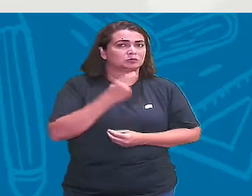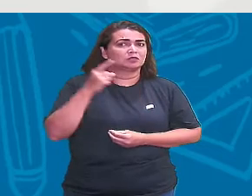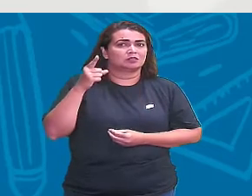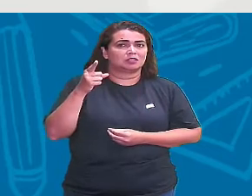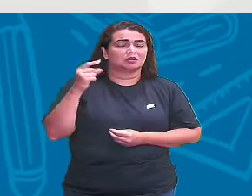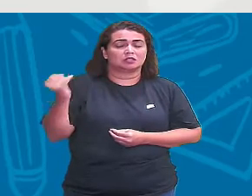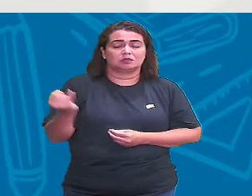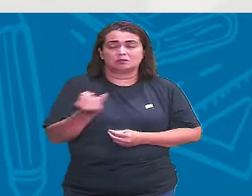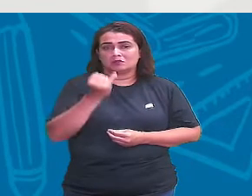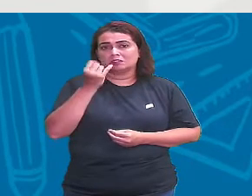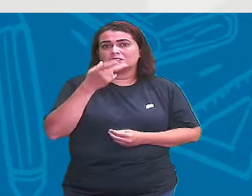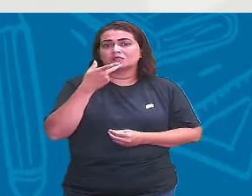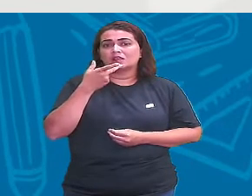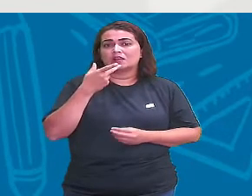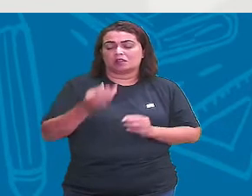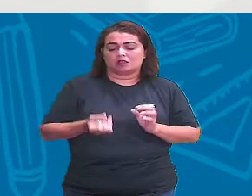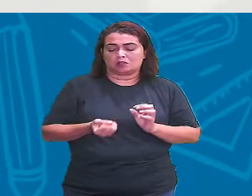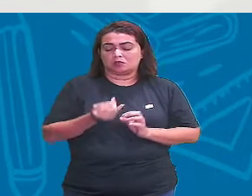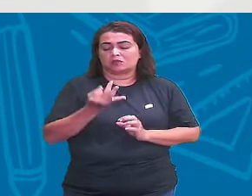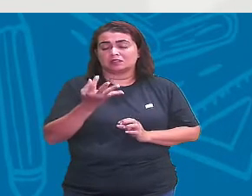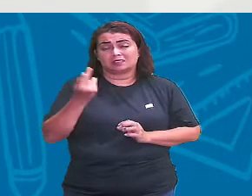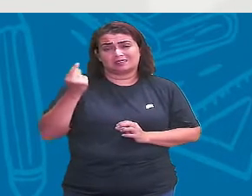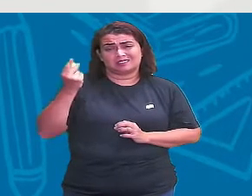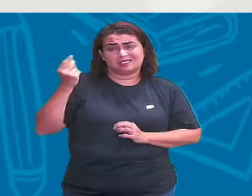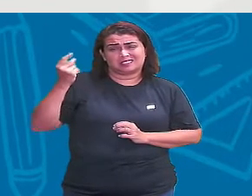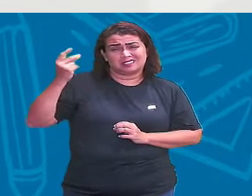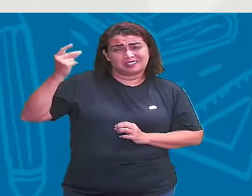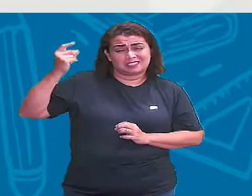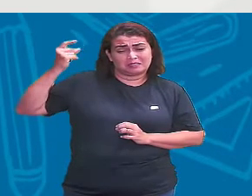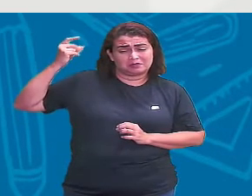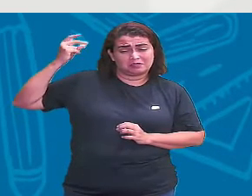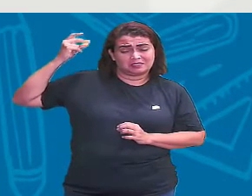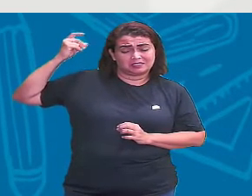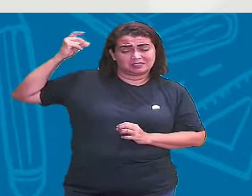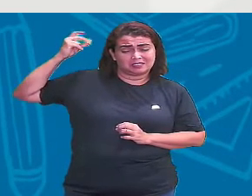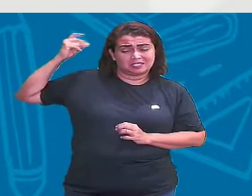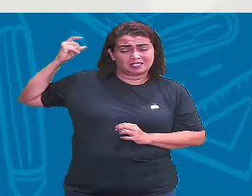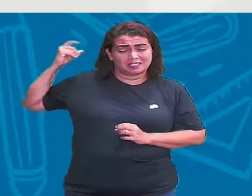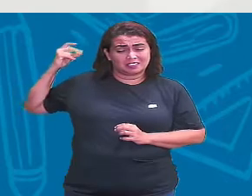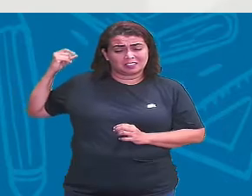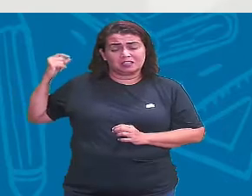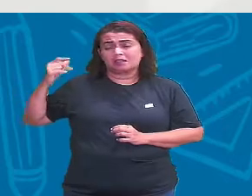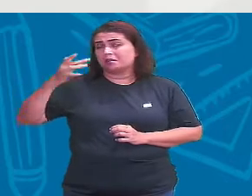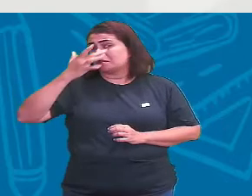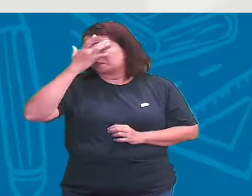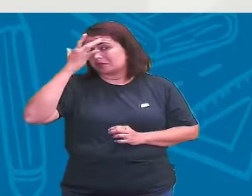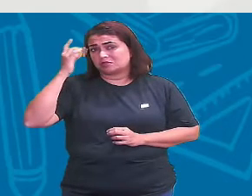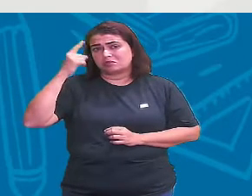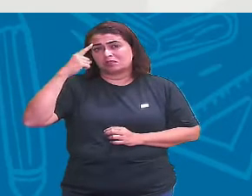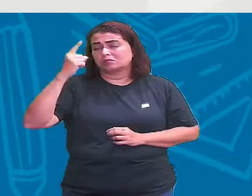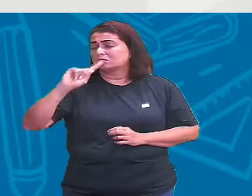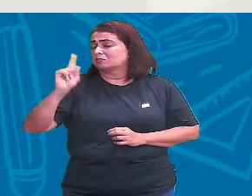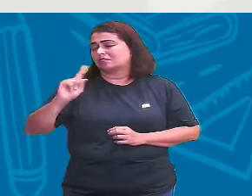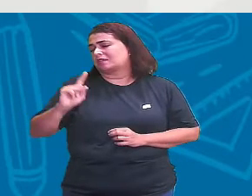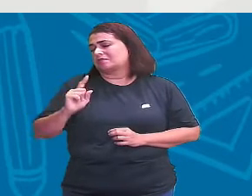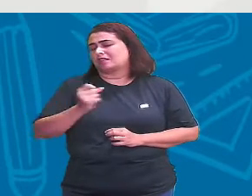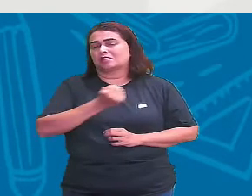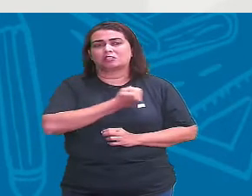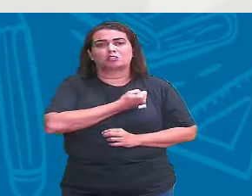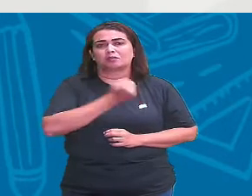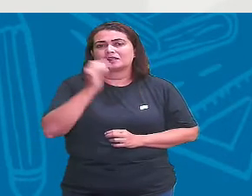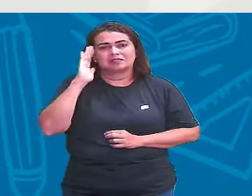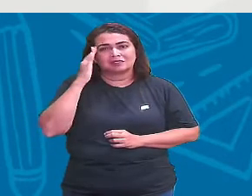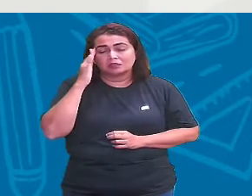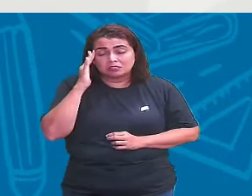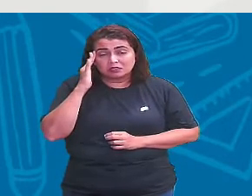quantidade. Antigamente, há muitos anos atrás, as pessoas não sabiam o que era número. Então,